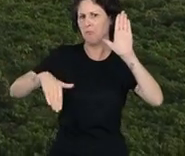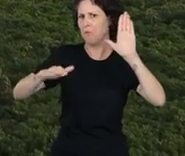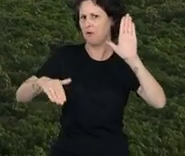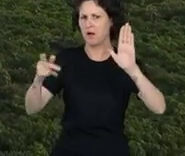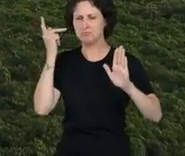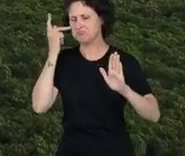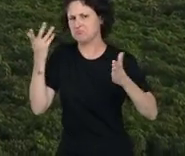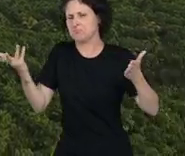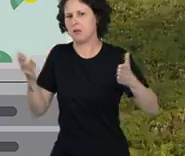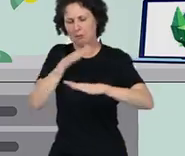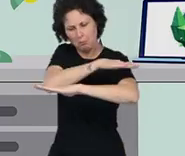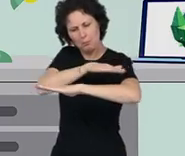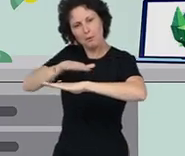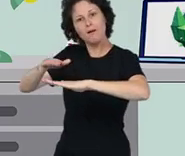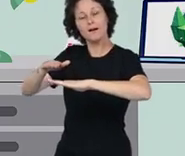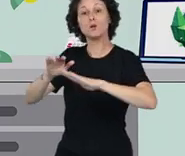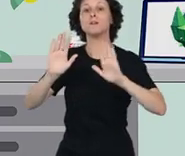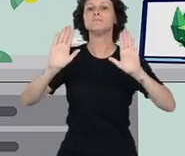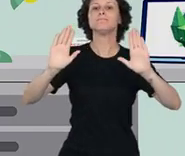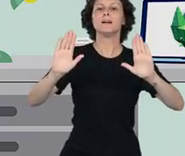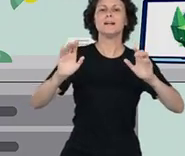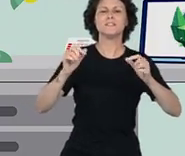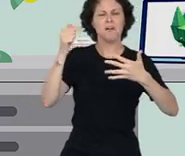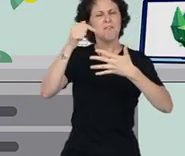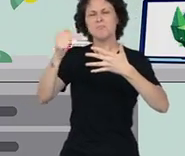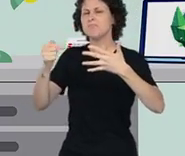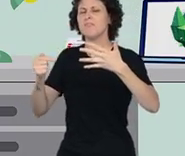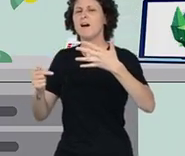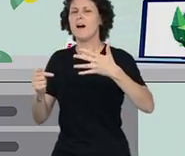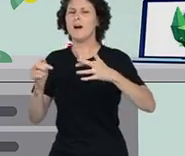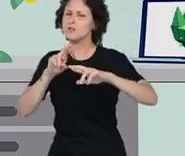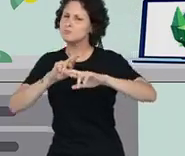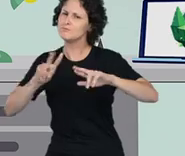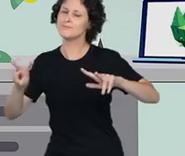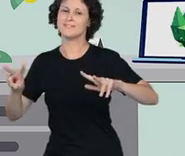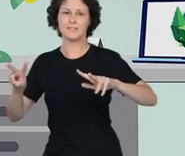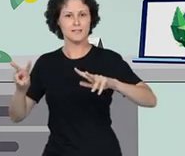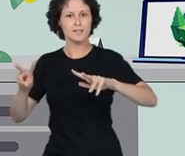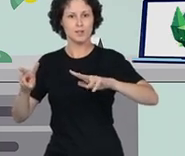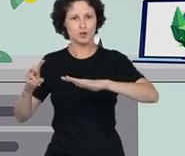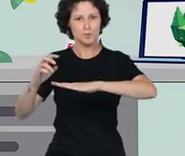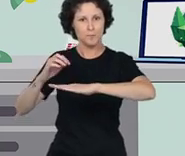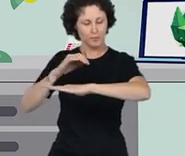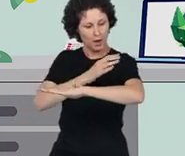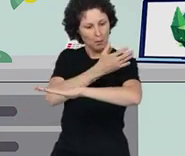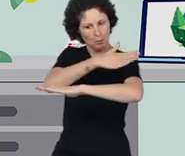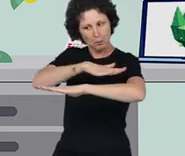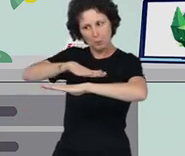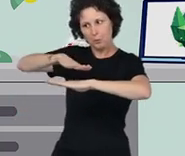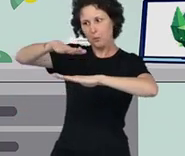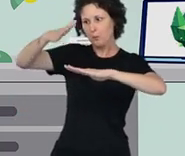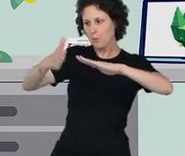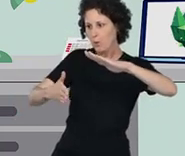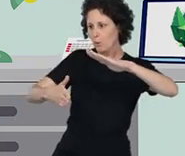por planícies. Ainda existe um outro tipo de relevo bem diferente do que eu falei. Eu estou falando das depressões.